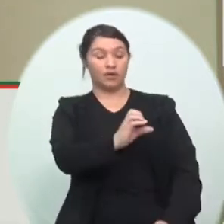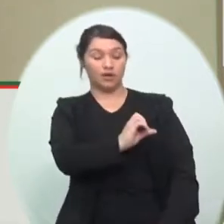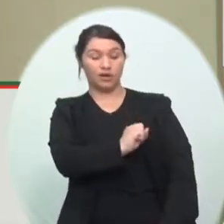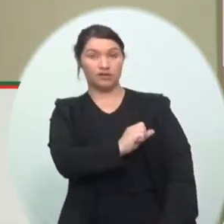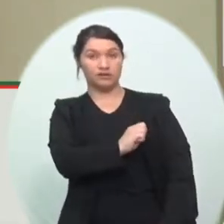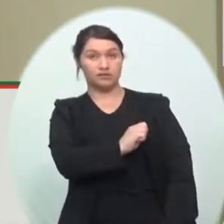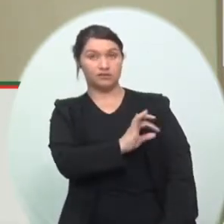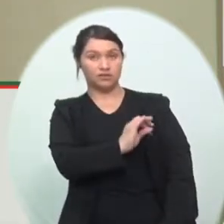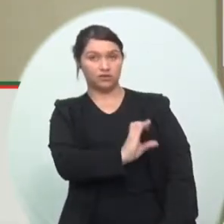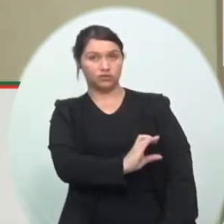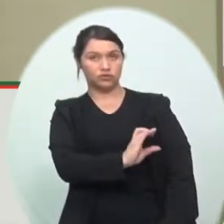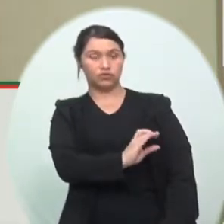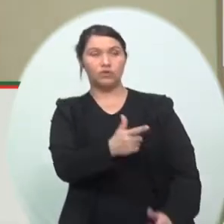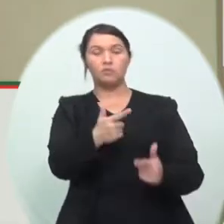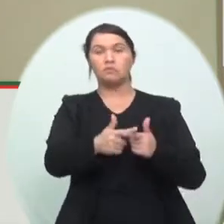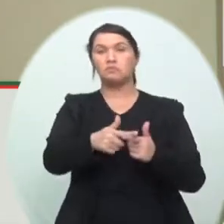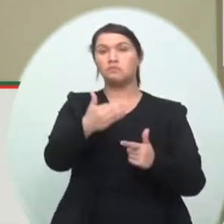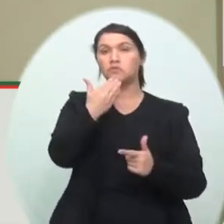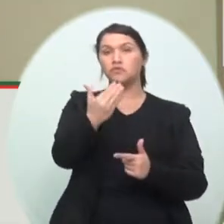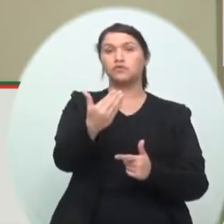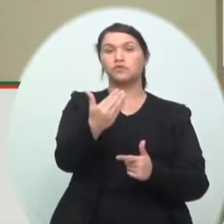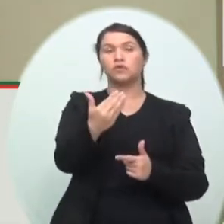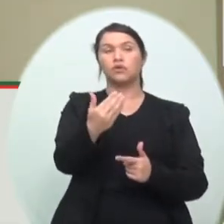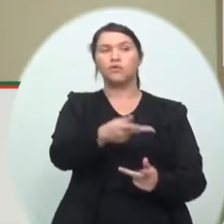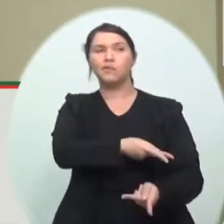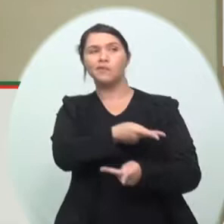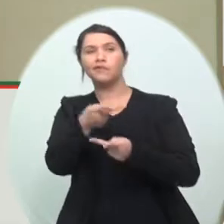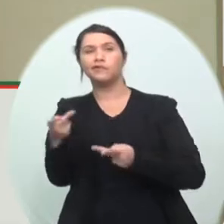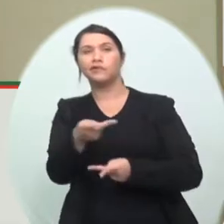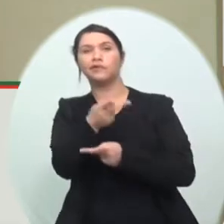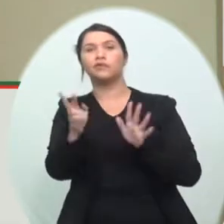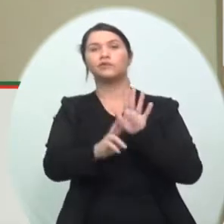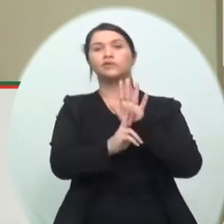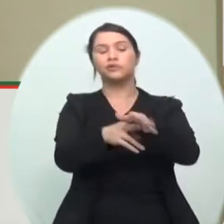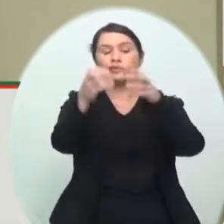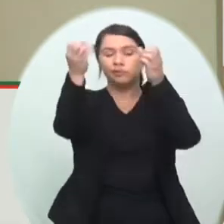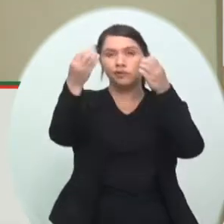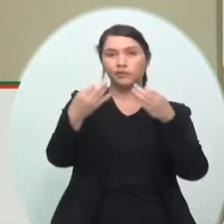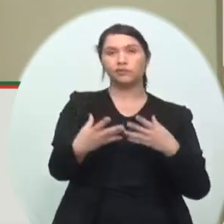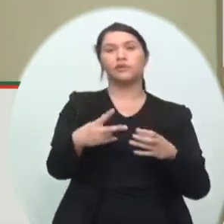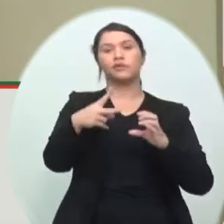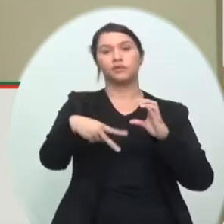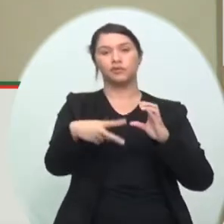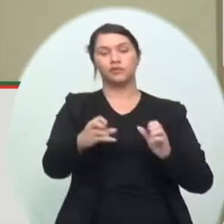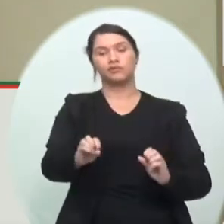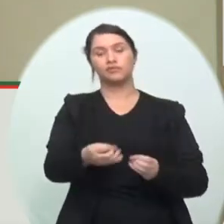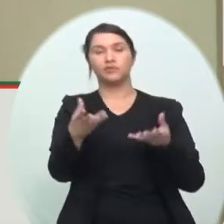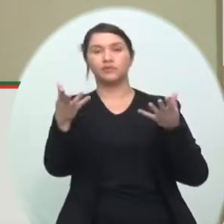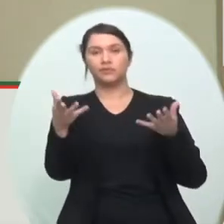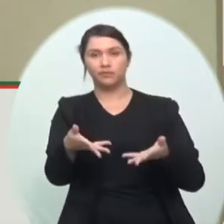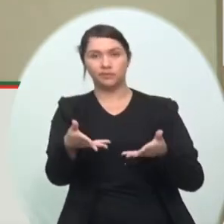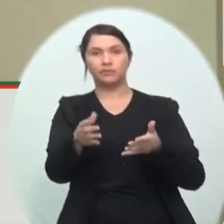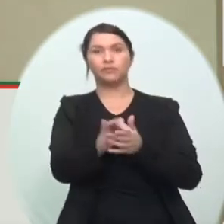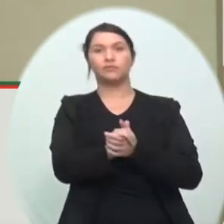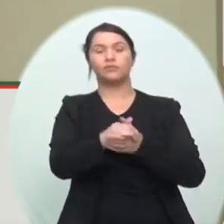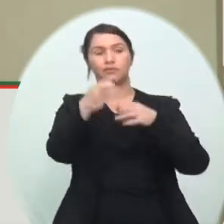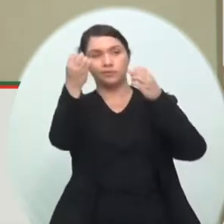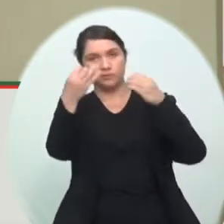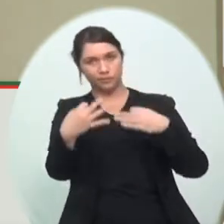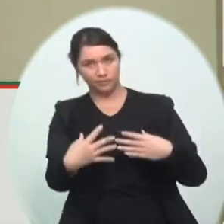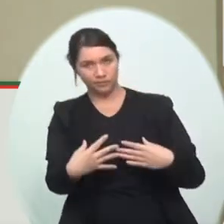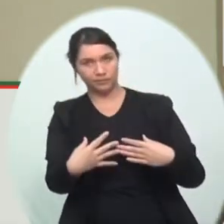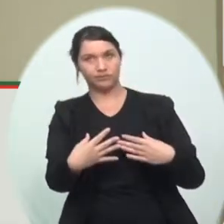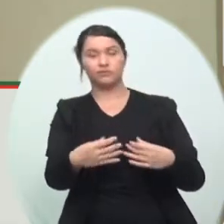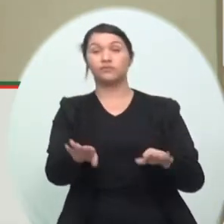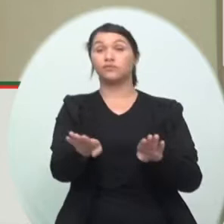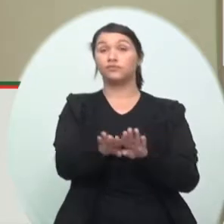convidasse os senhores que viessem aqui. Então, essa representação está sendo feita. E a todos que nos assistem